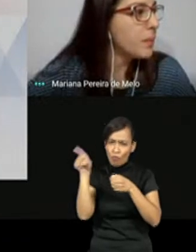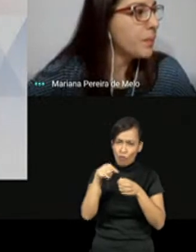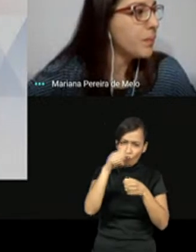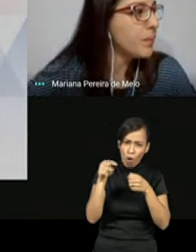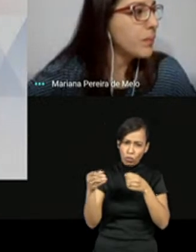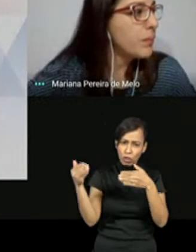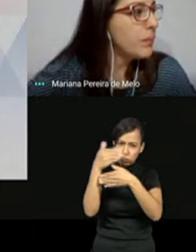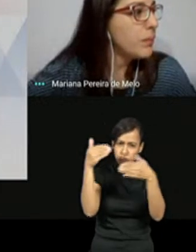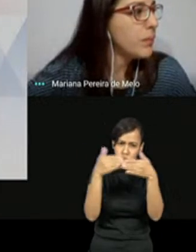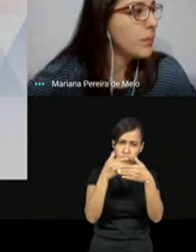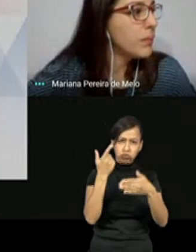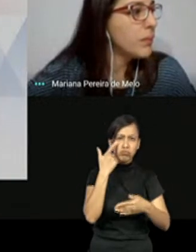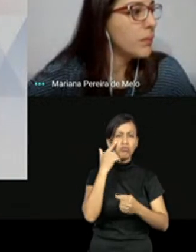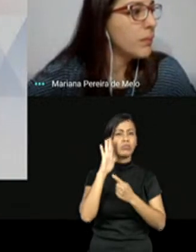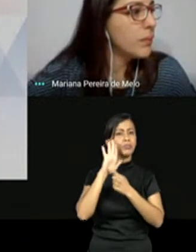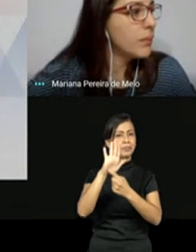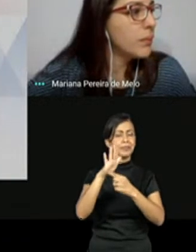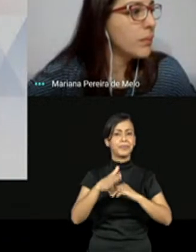apresentação.